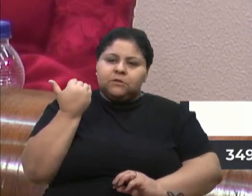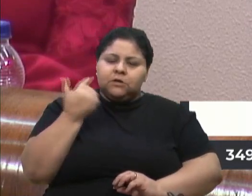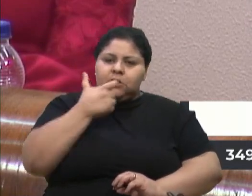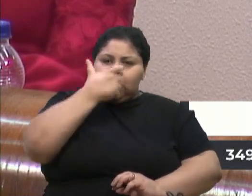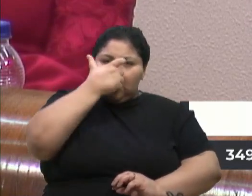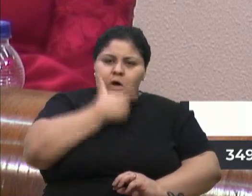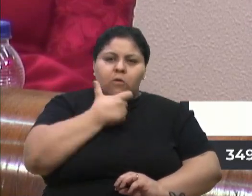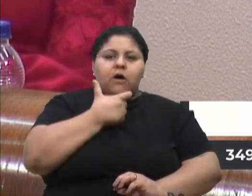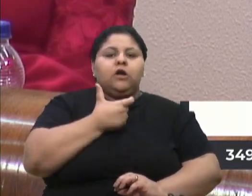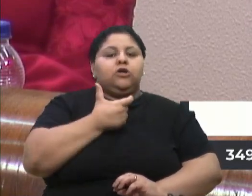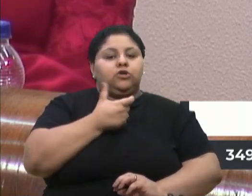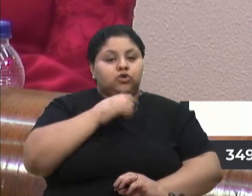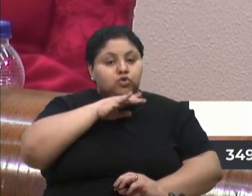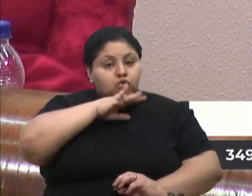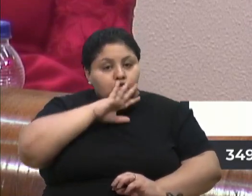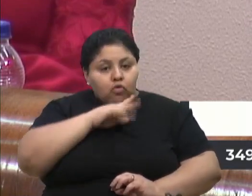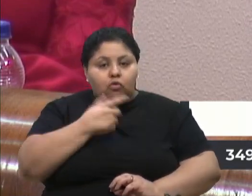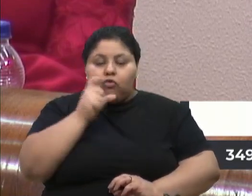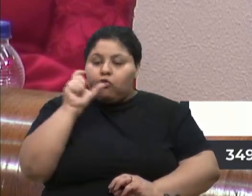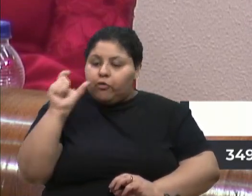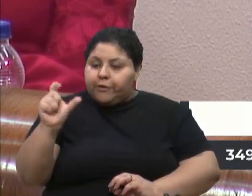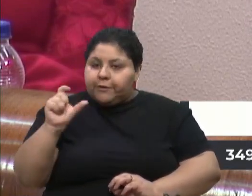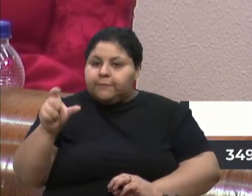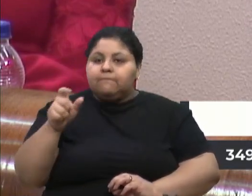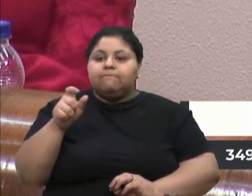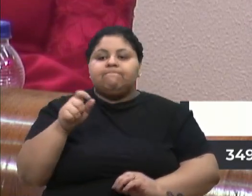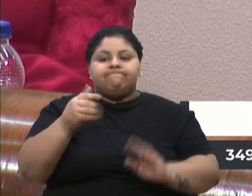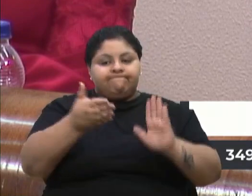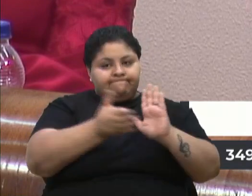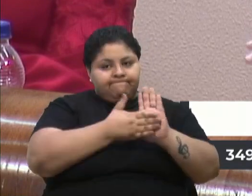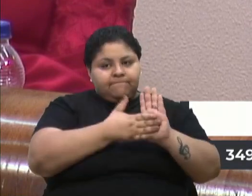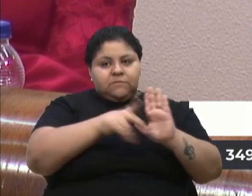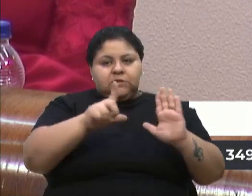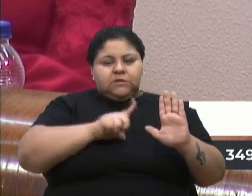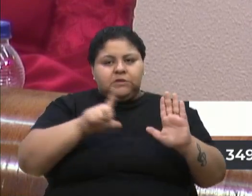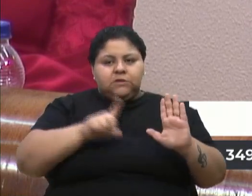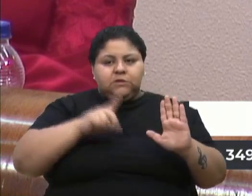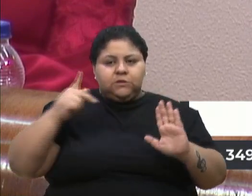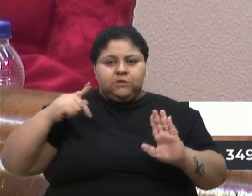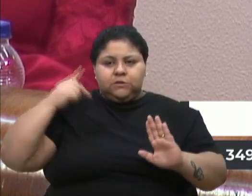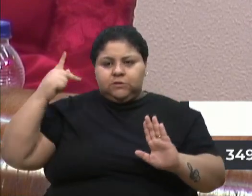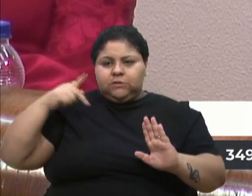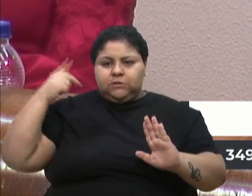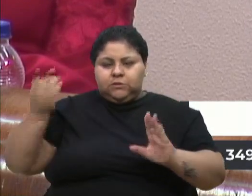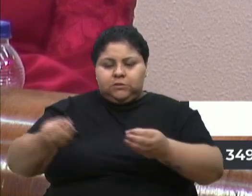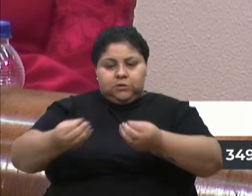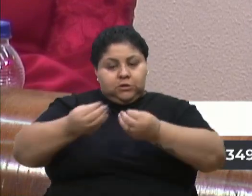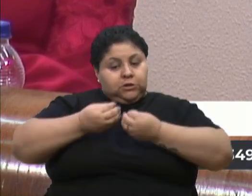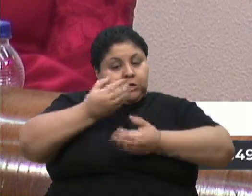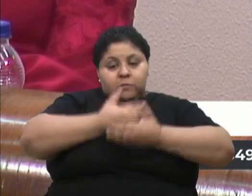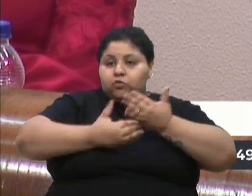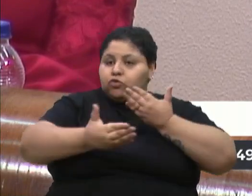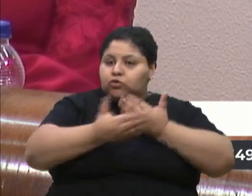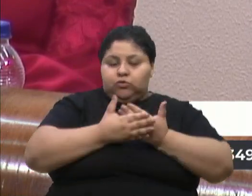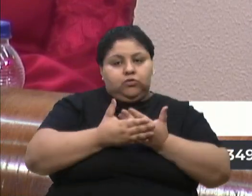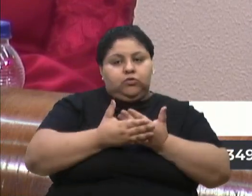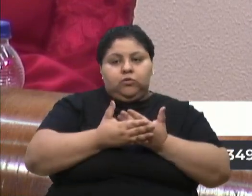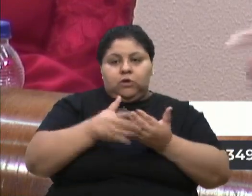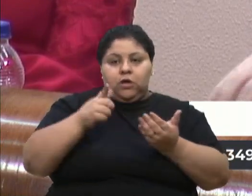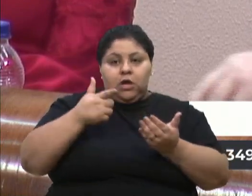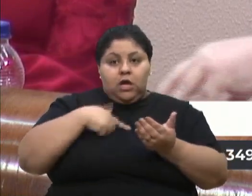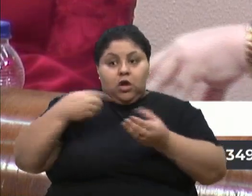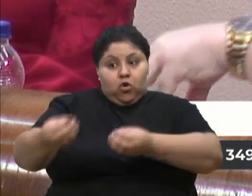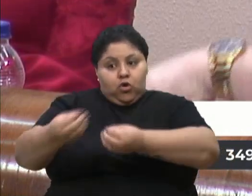está registrado. O senhor acabou de falar que se tem vereador recebendo ou A ou B, eu recebo todos. Eu recebo